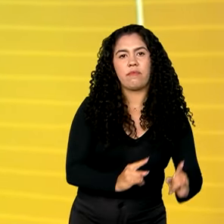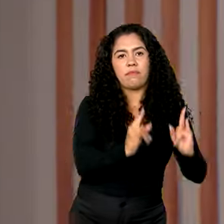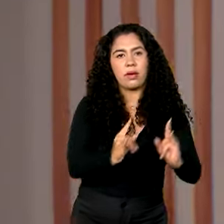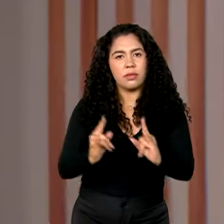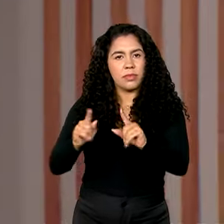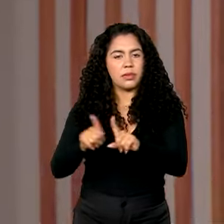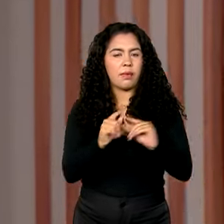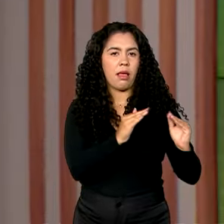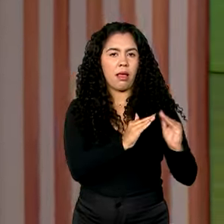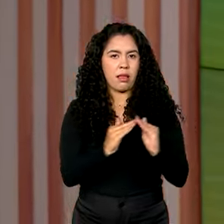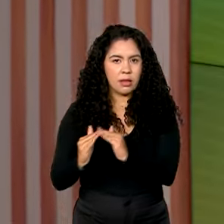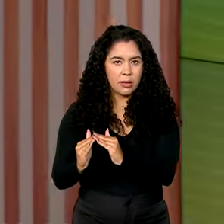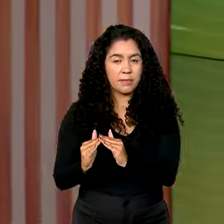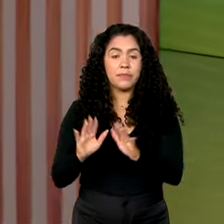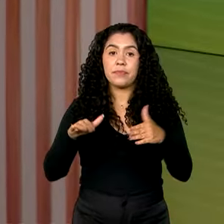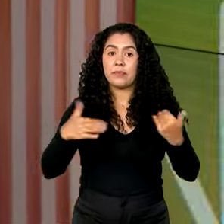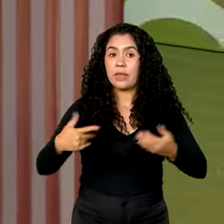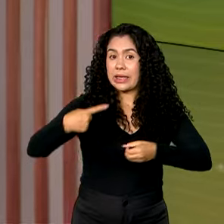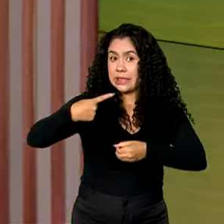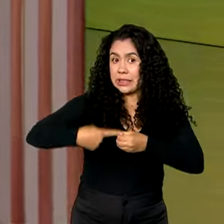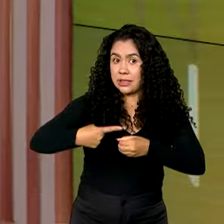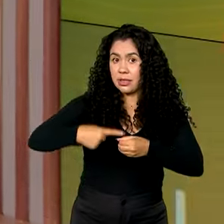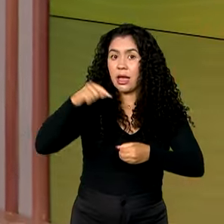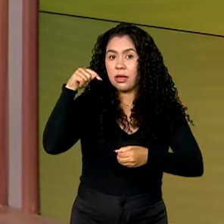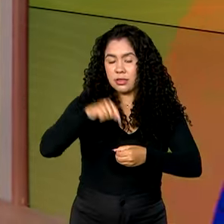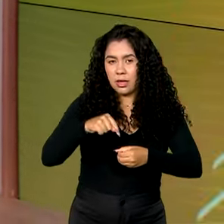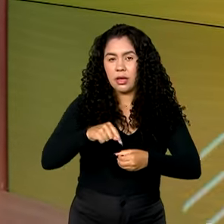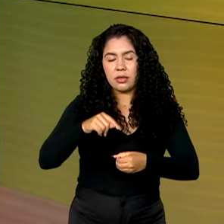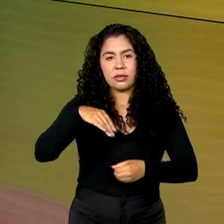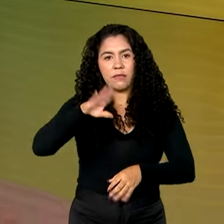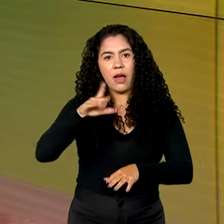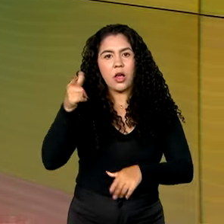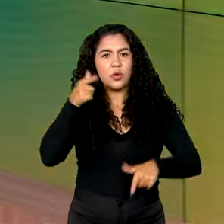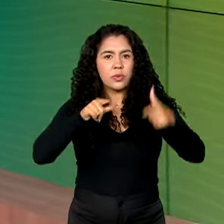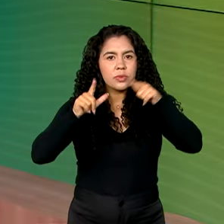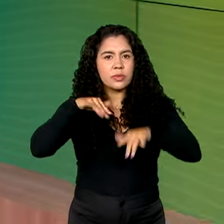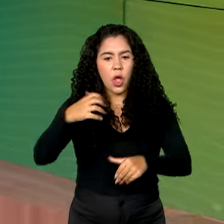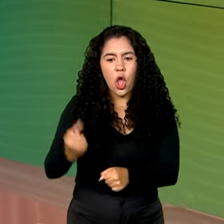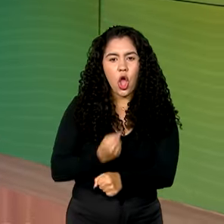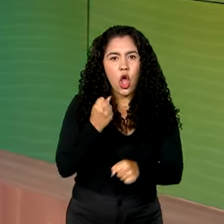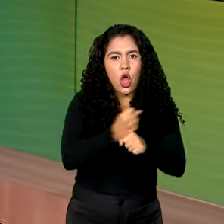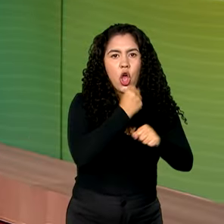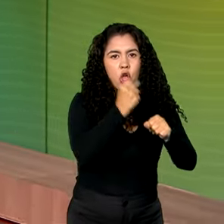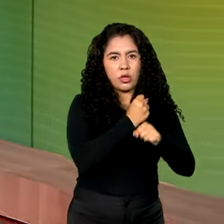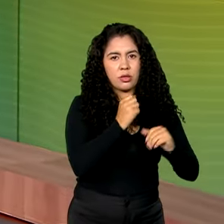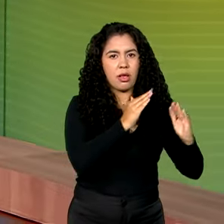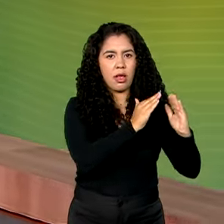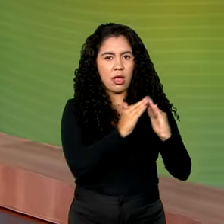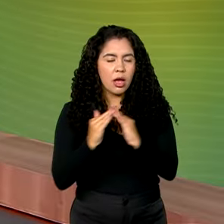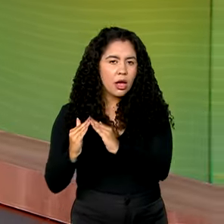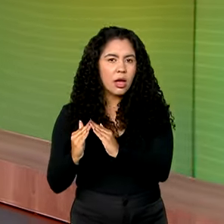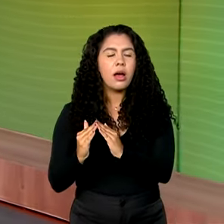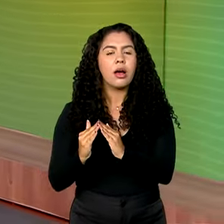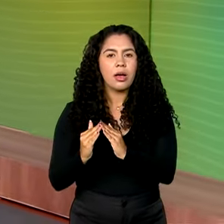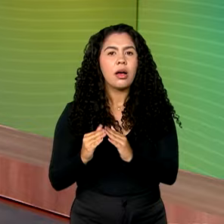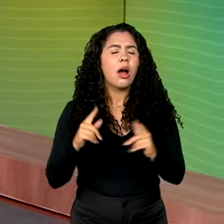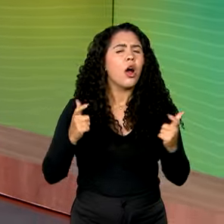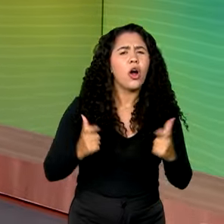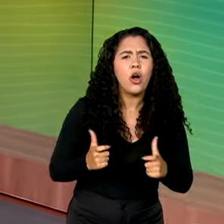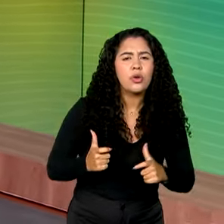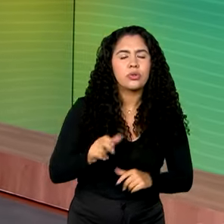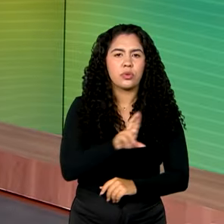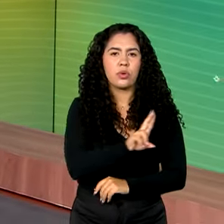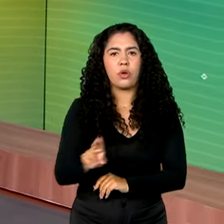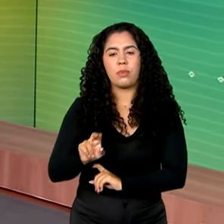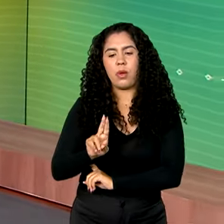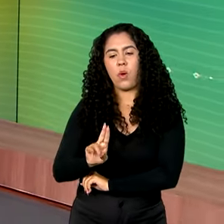habitacionais. E olha, a cidade que vai receber o maior número dessas moradias graças a essa nova portaria é Ubá,